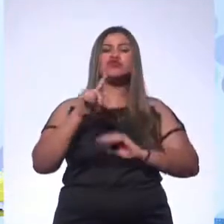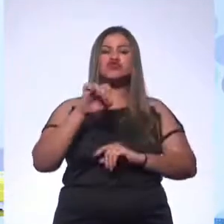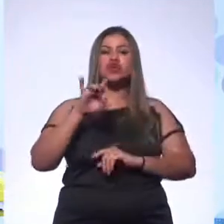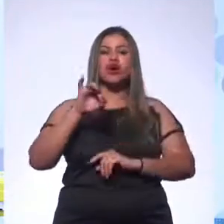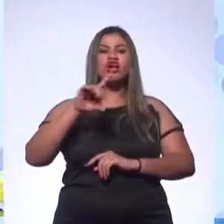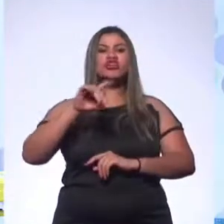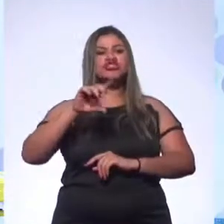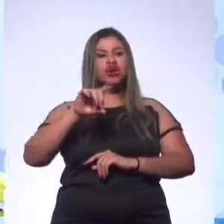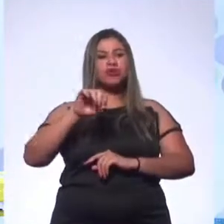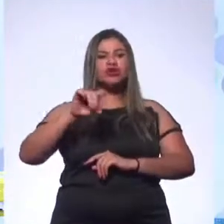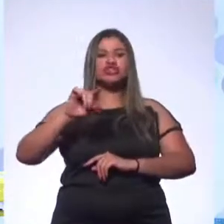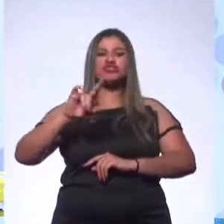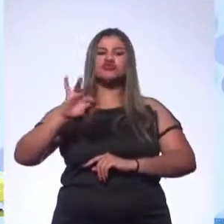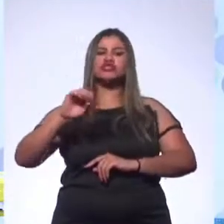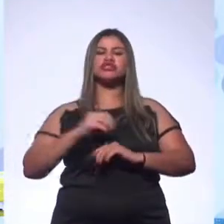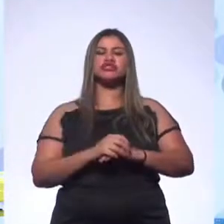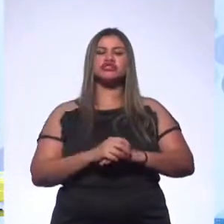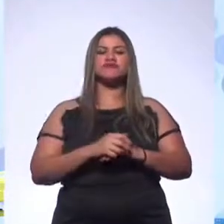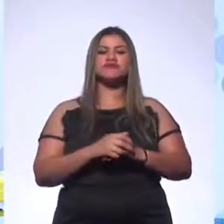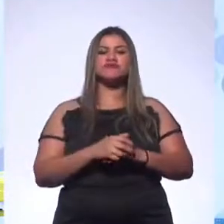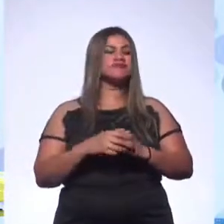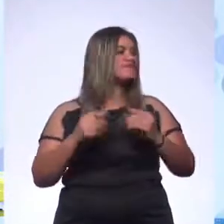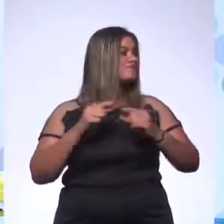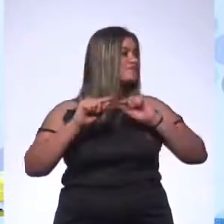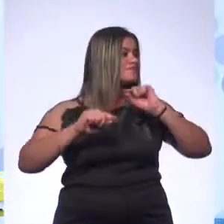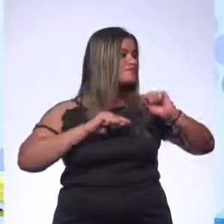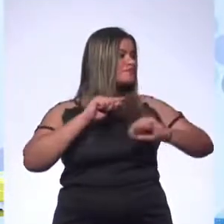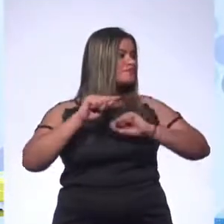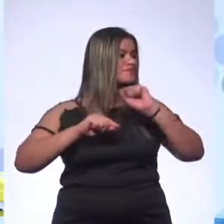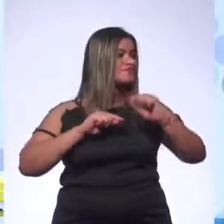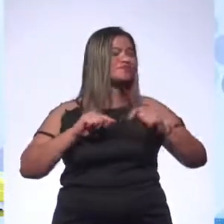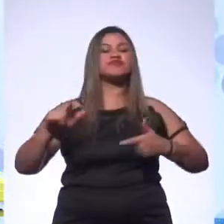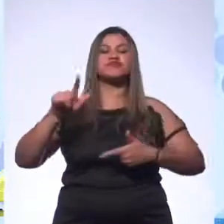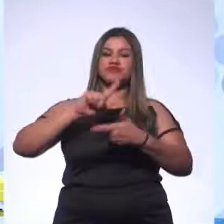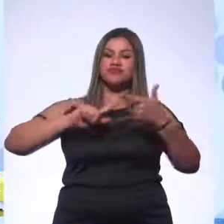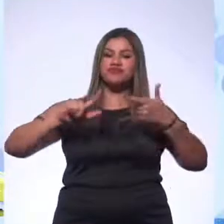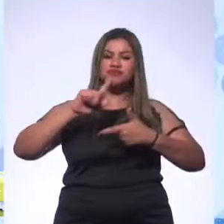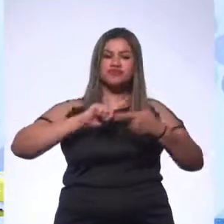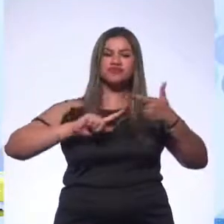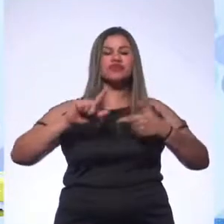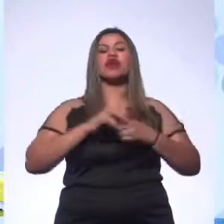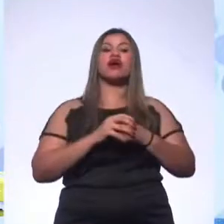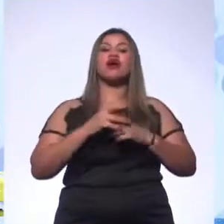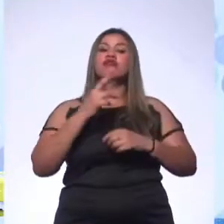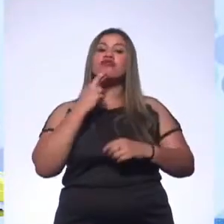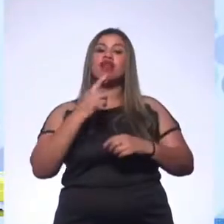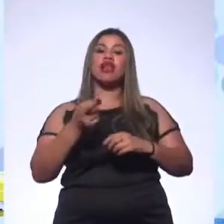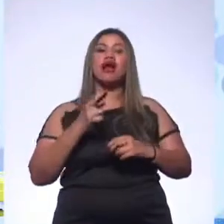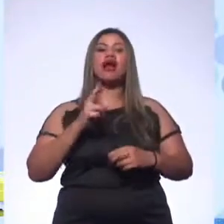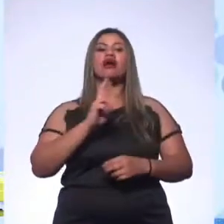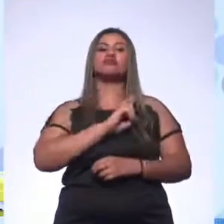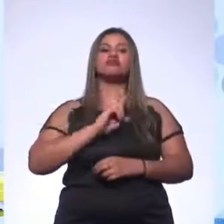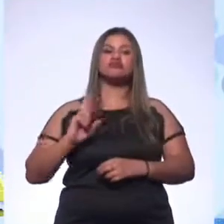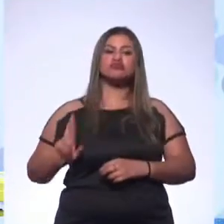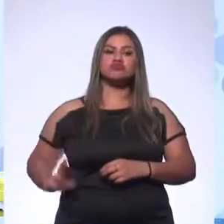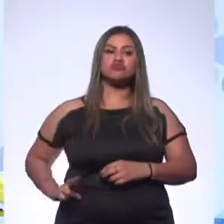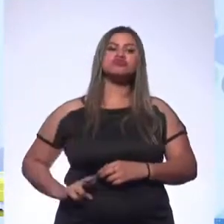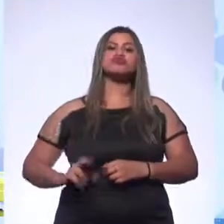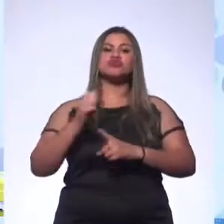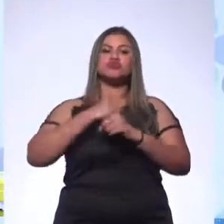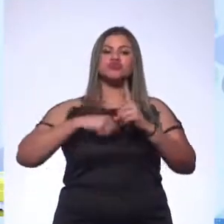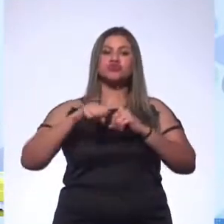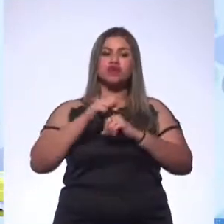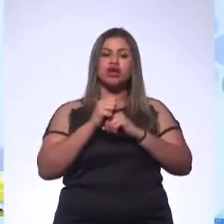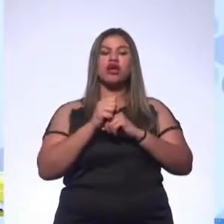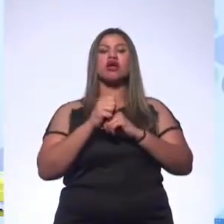entre capitalistas e comunistas. Mas, para falar sobre as repúblicas socialistas soviéticas, nós vamos então